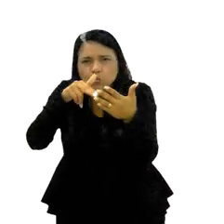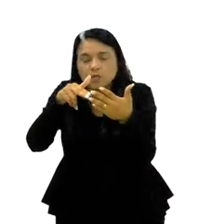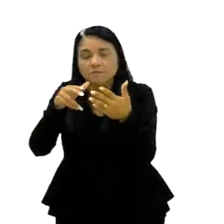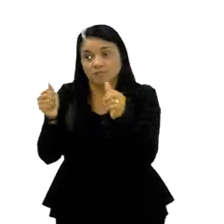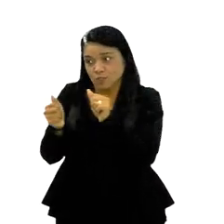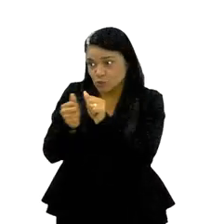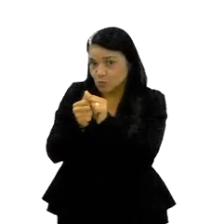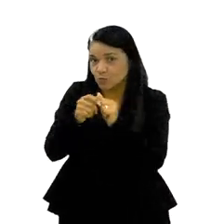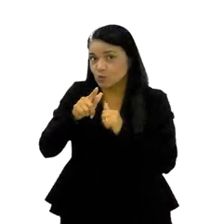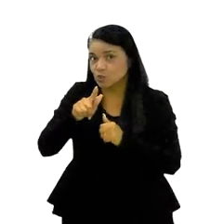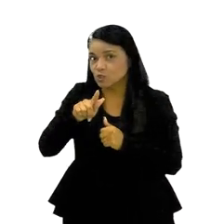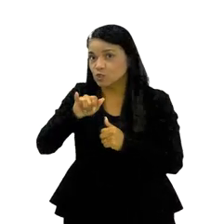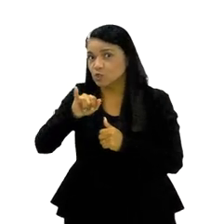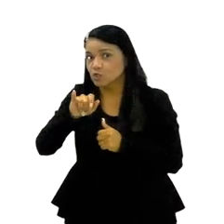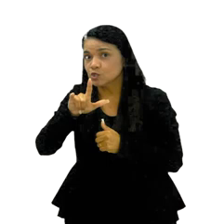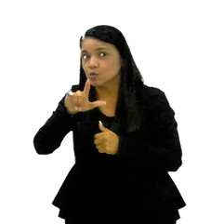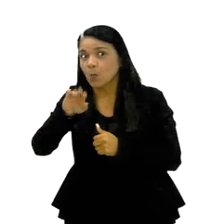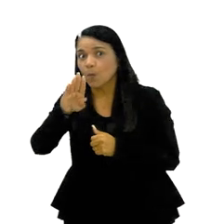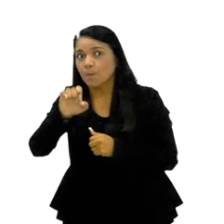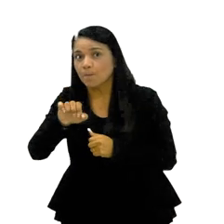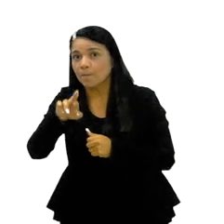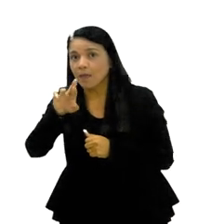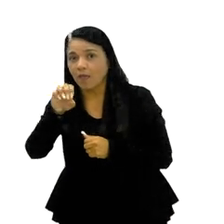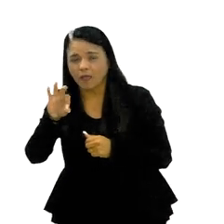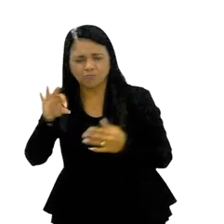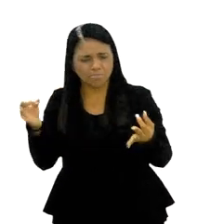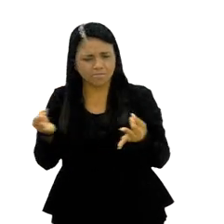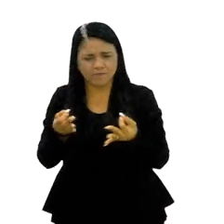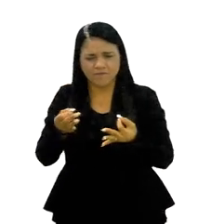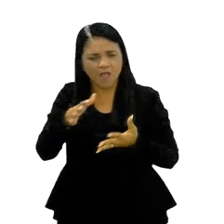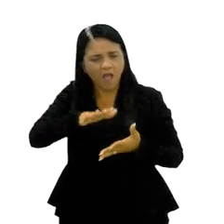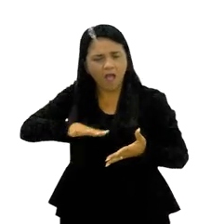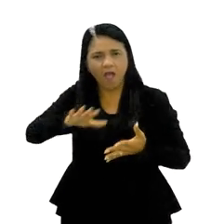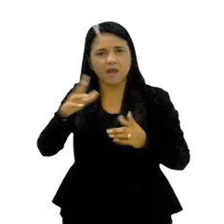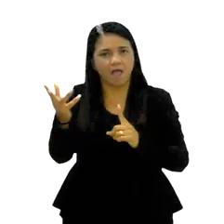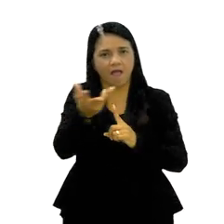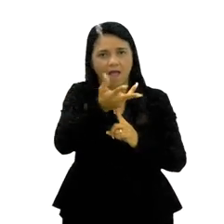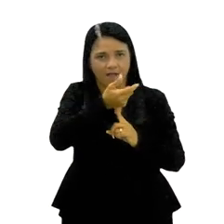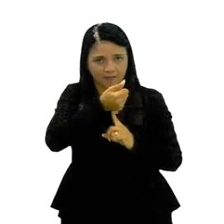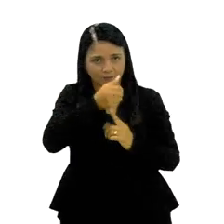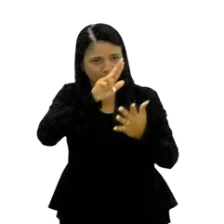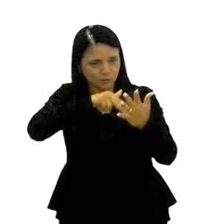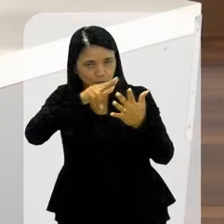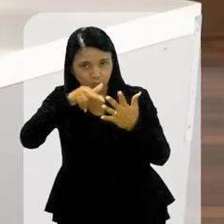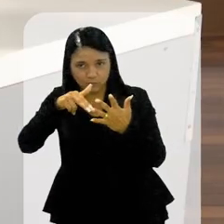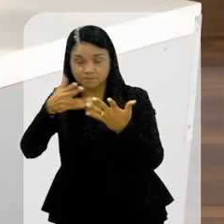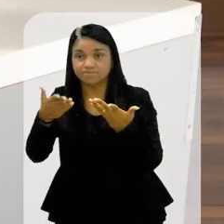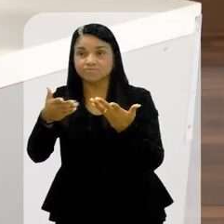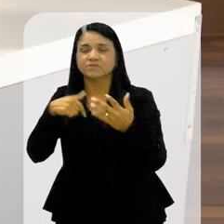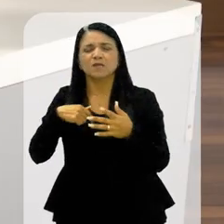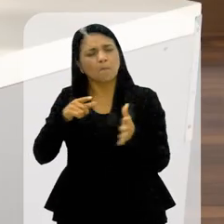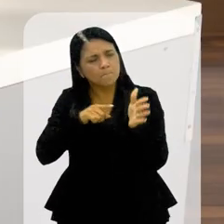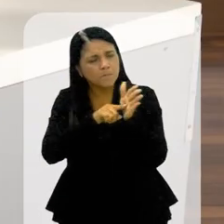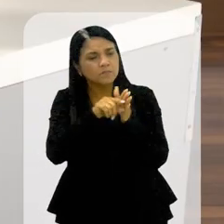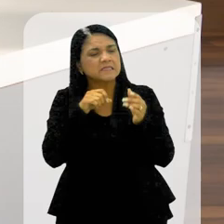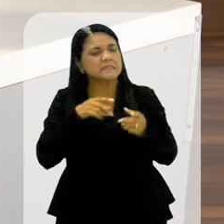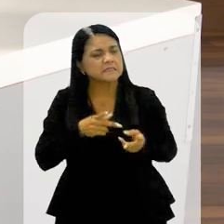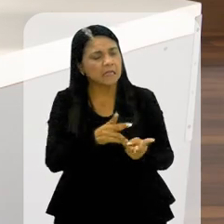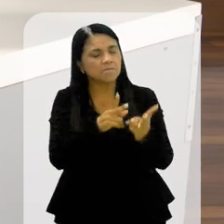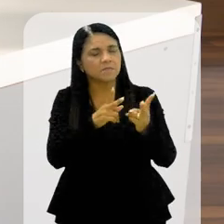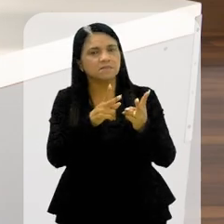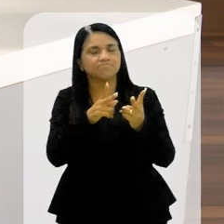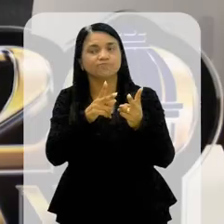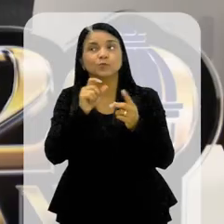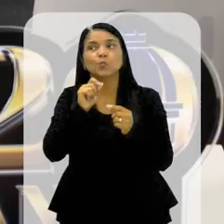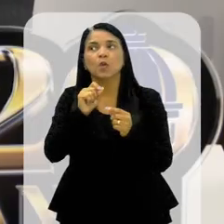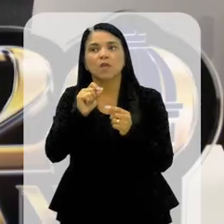requinte de pintura. Não é à toa que você estava com o Gilberto, que é um cara, assim, sensacional na área de pintura de arte. Eu tenho perguntado sempre também, Leandro, a